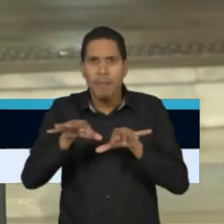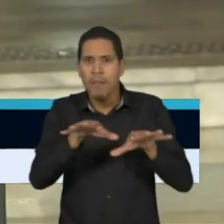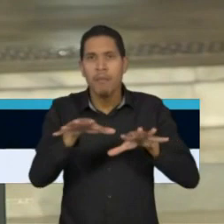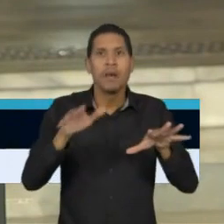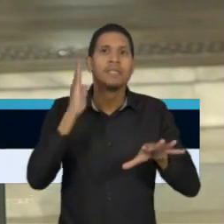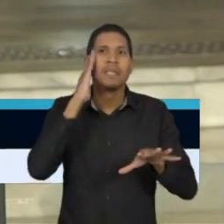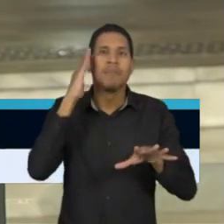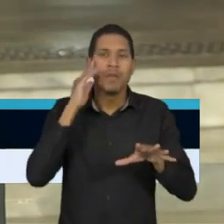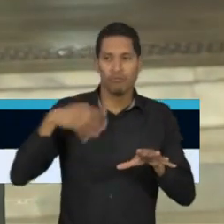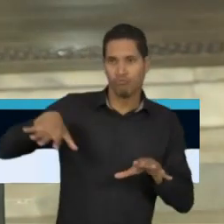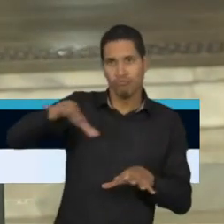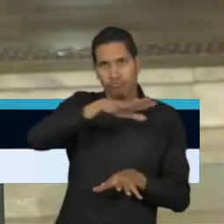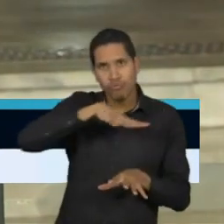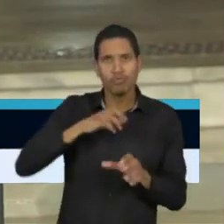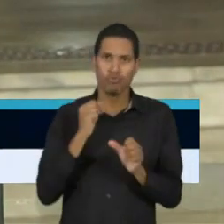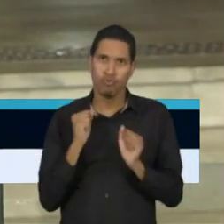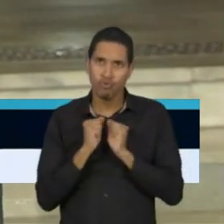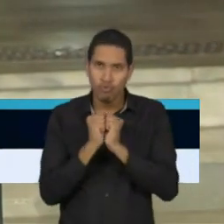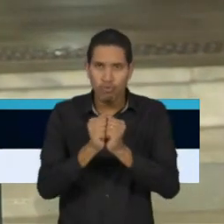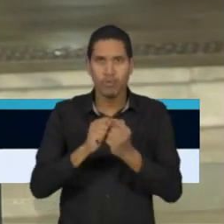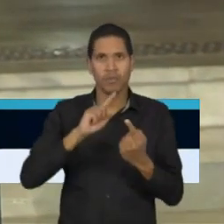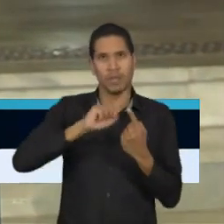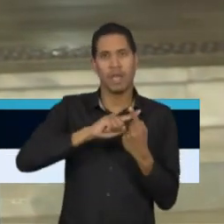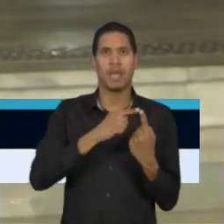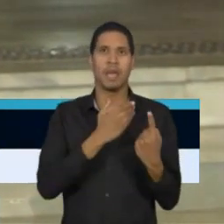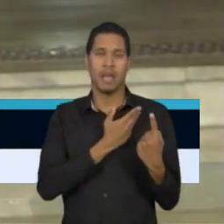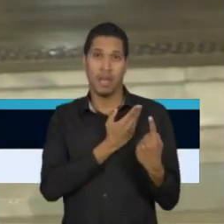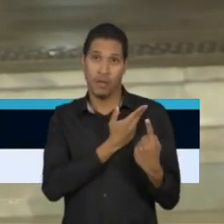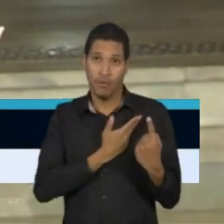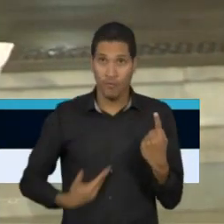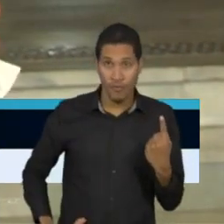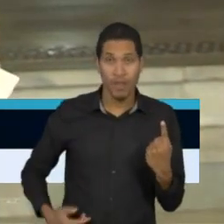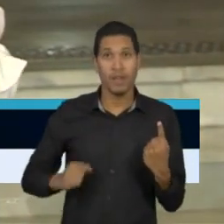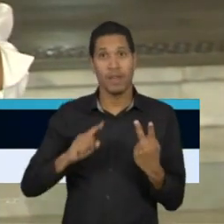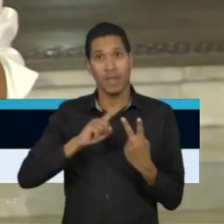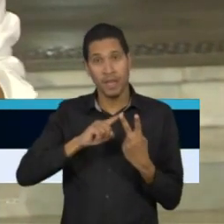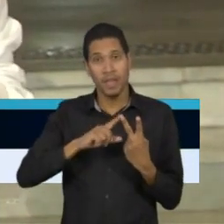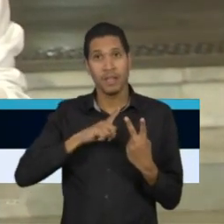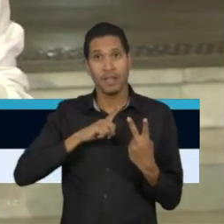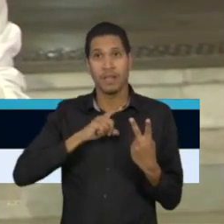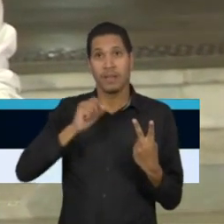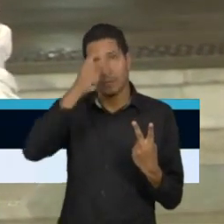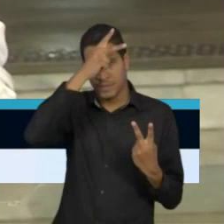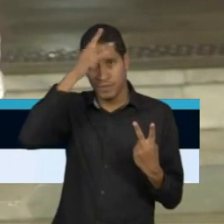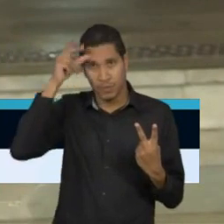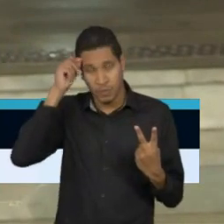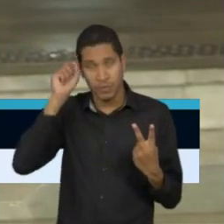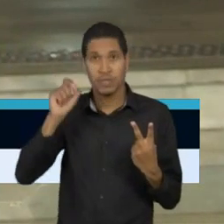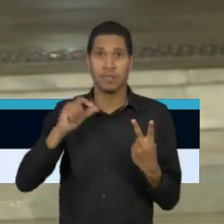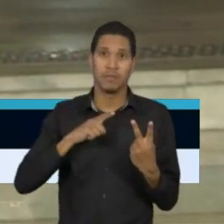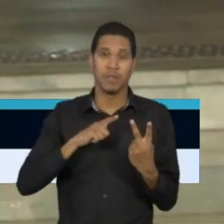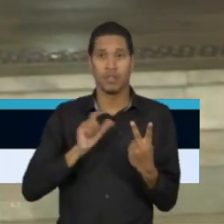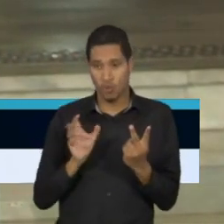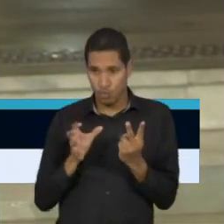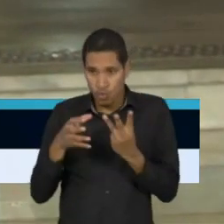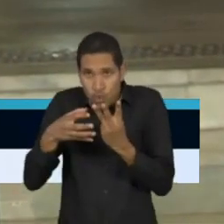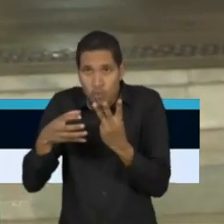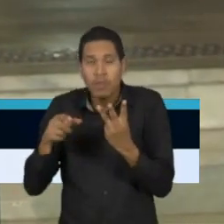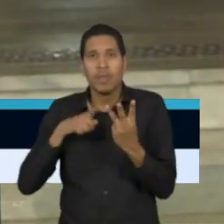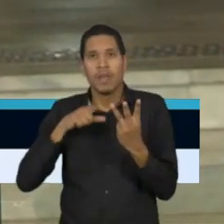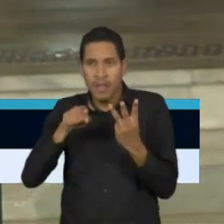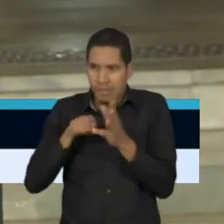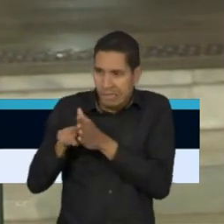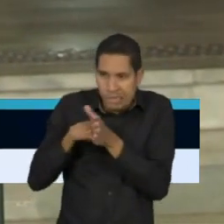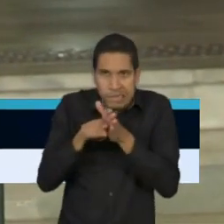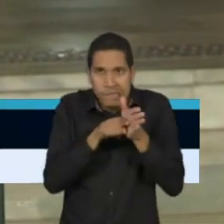gente, em conjunto, Estado e municípios e o nosso grupo de vigilância epidemiológica, possa, em conjunto com